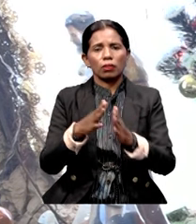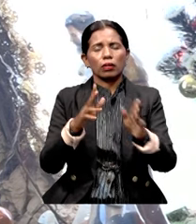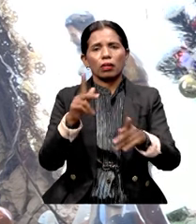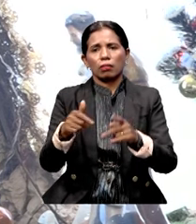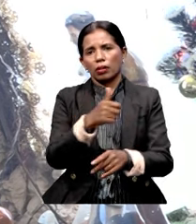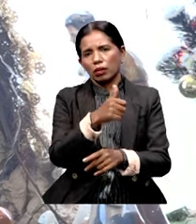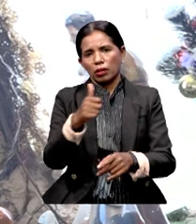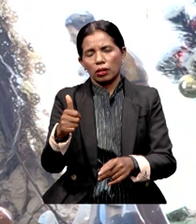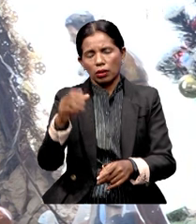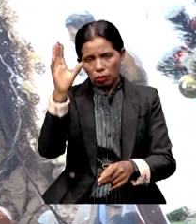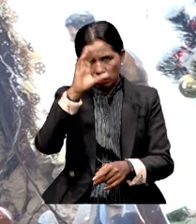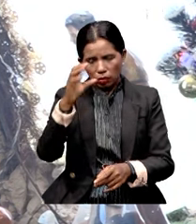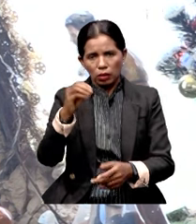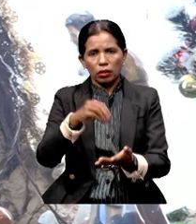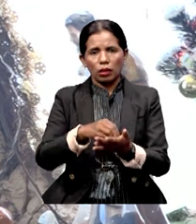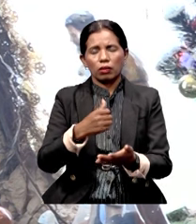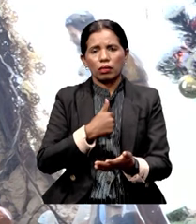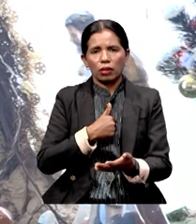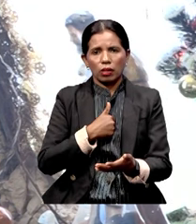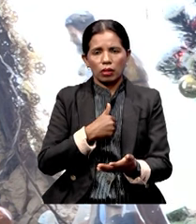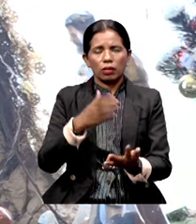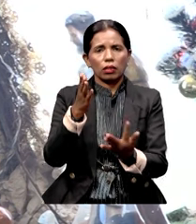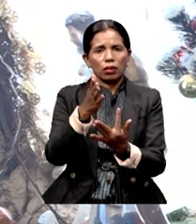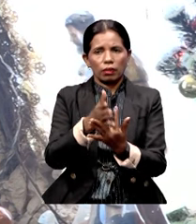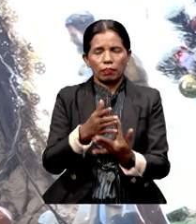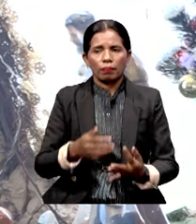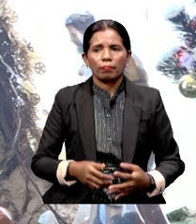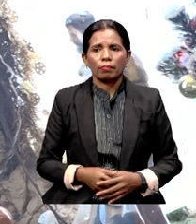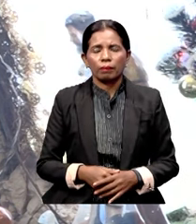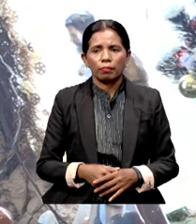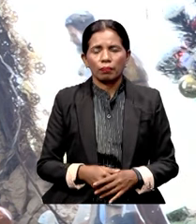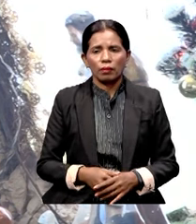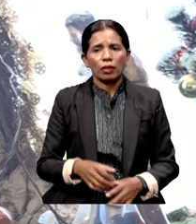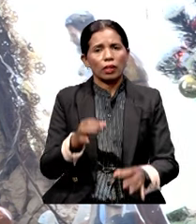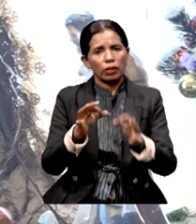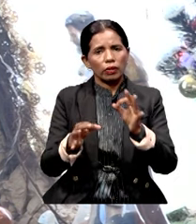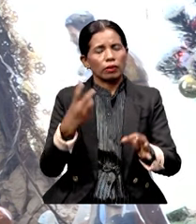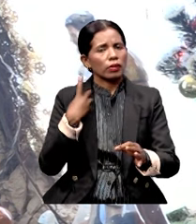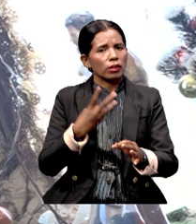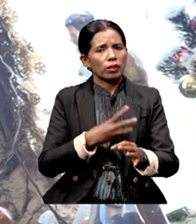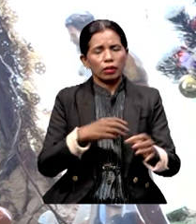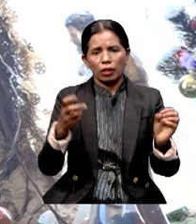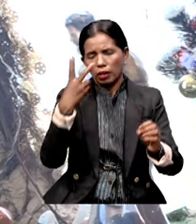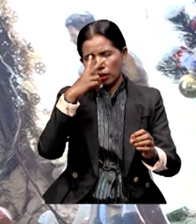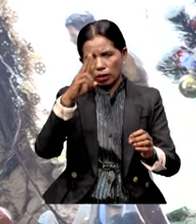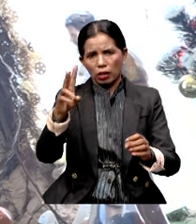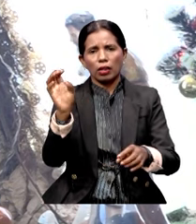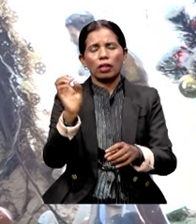buka taunia an e a centro. Se itala acolhe lógica evangelho